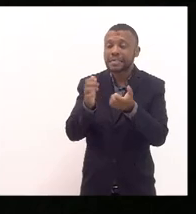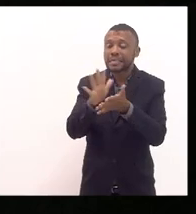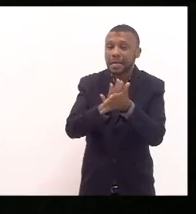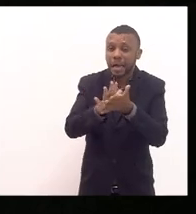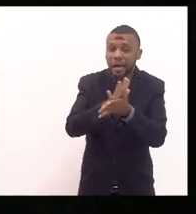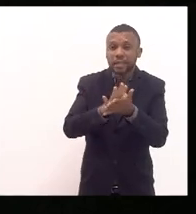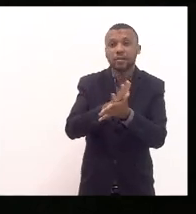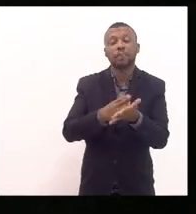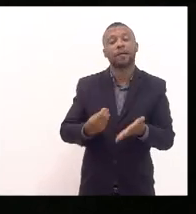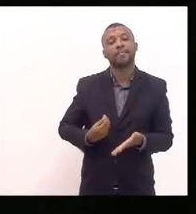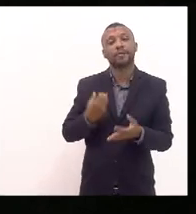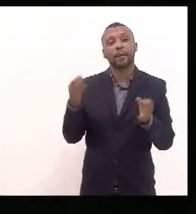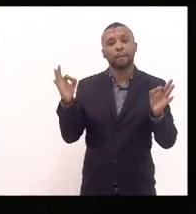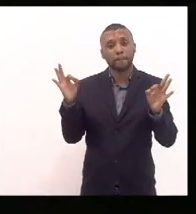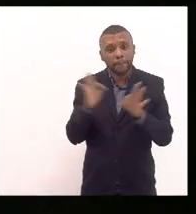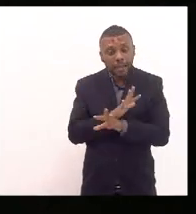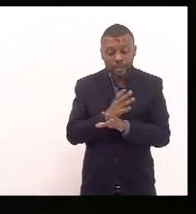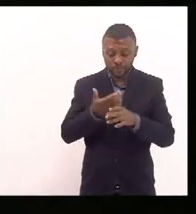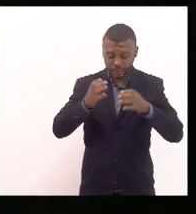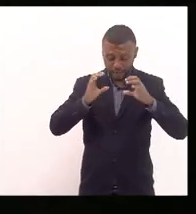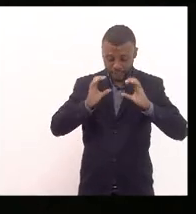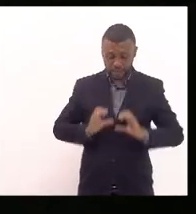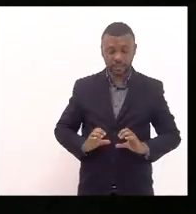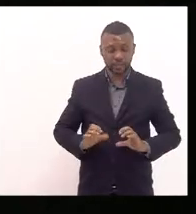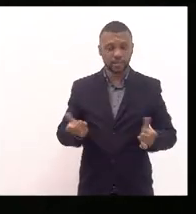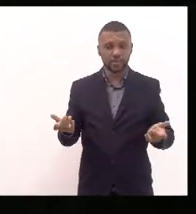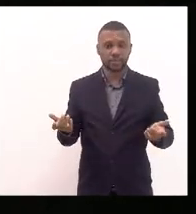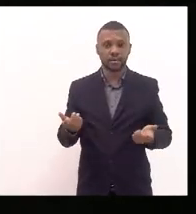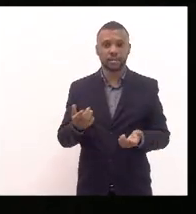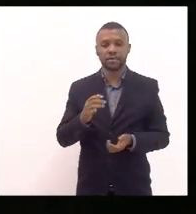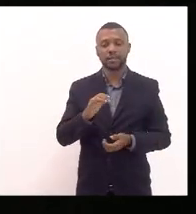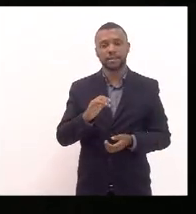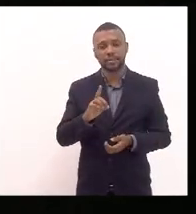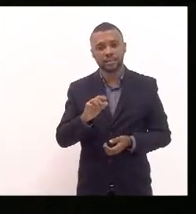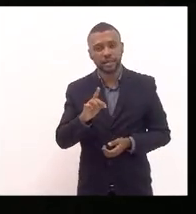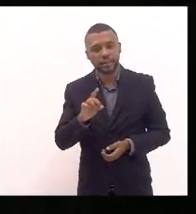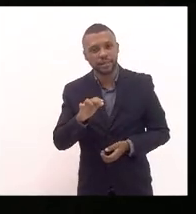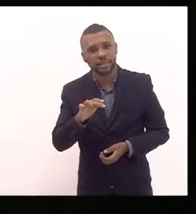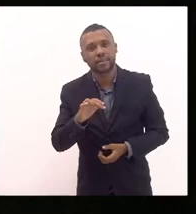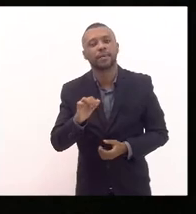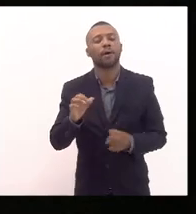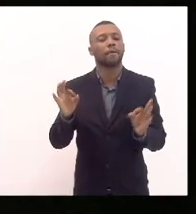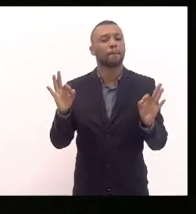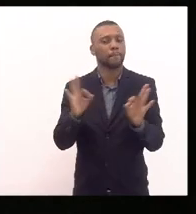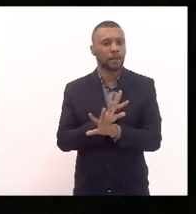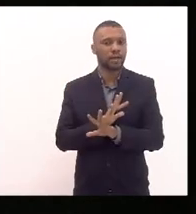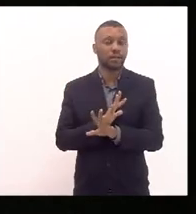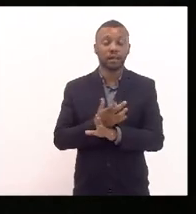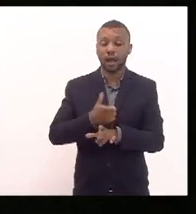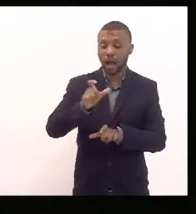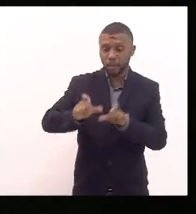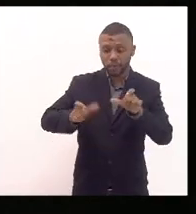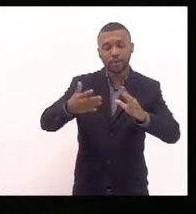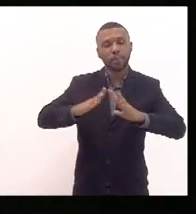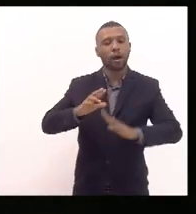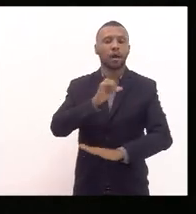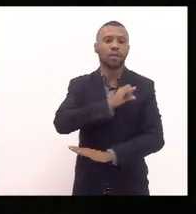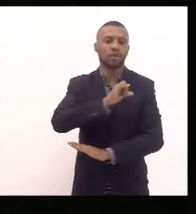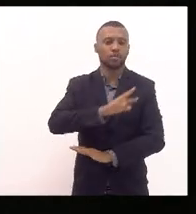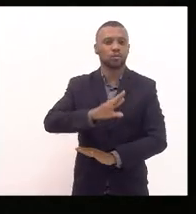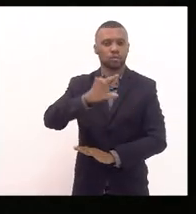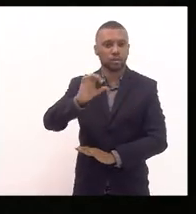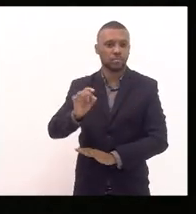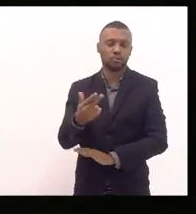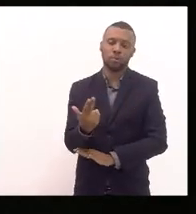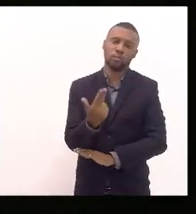uma vida plena uma cidadania plena aos moradores do Estado do Rio de Janeiro e não temos